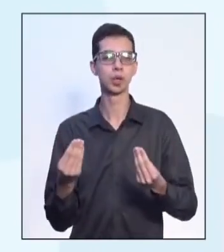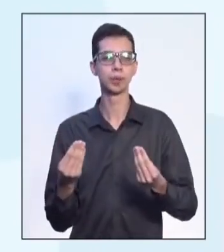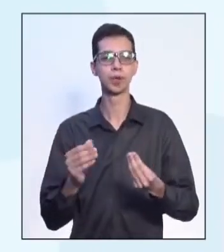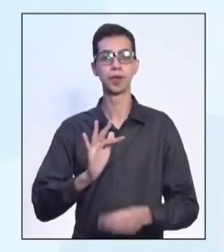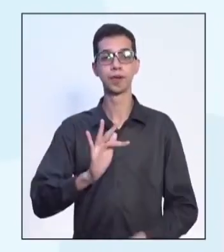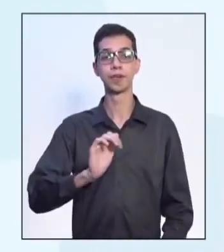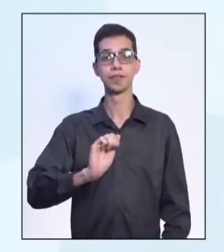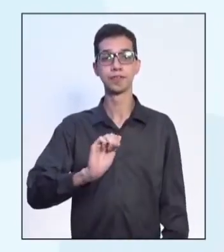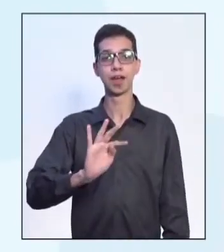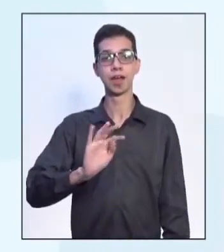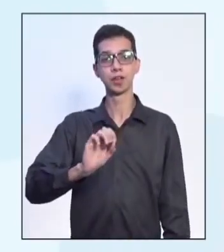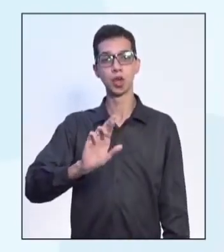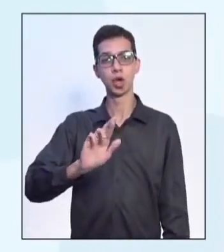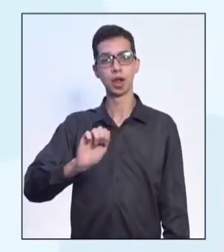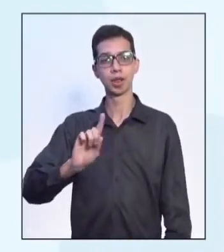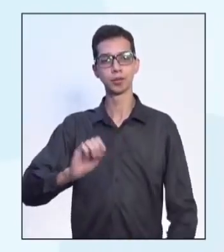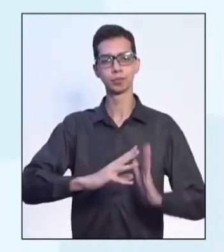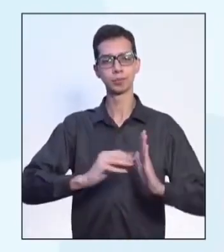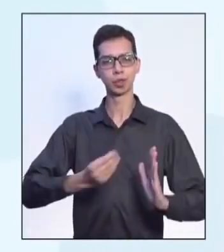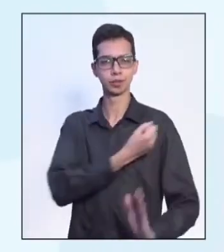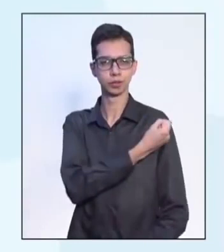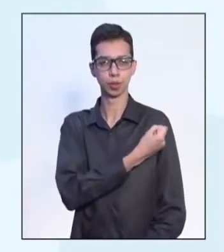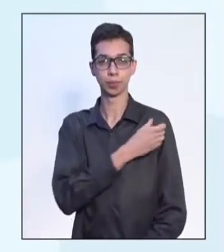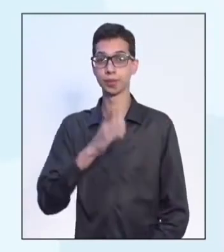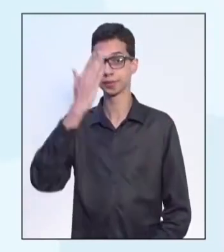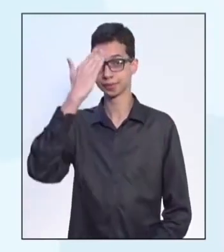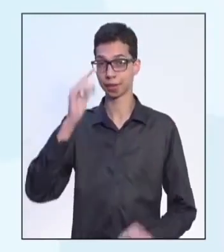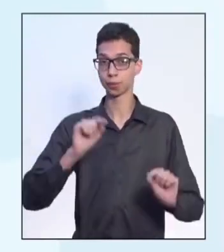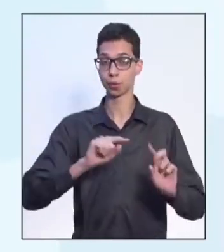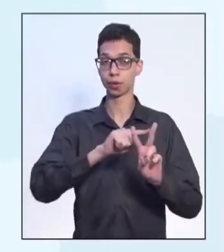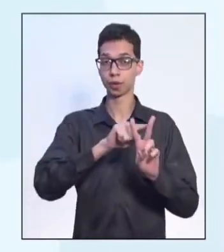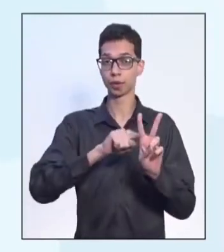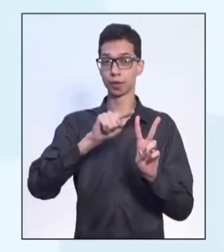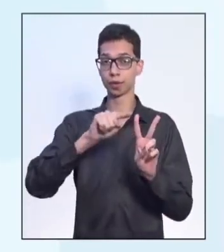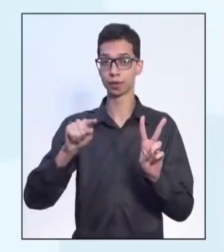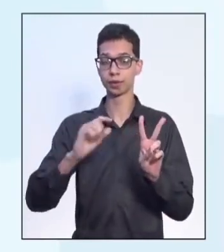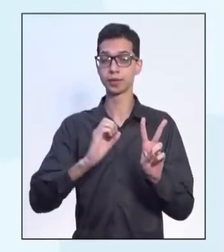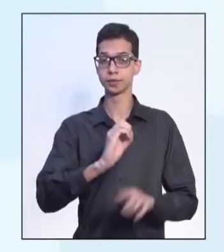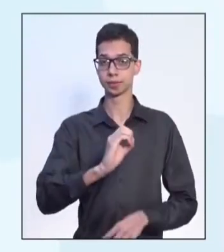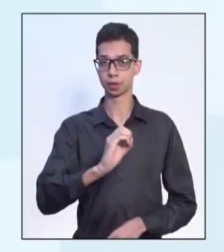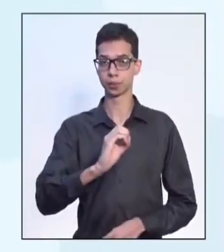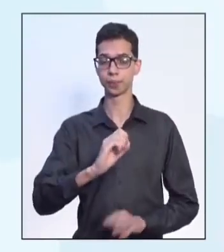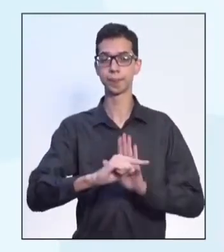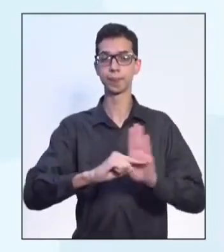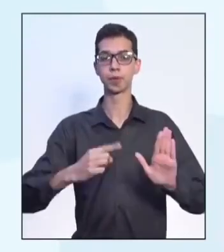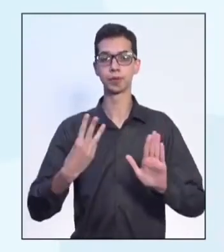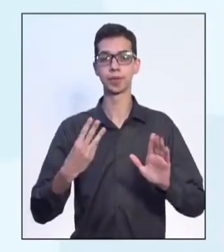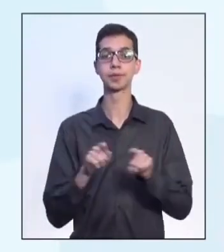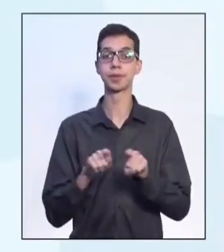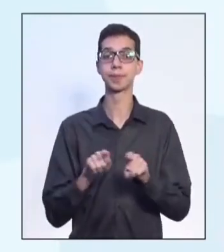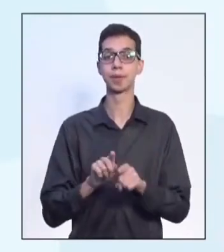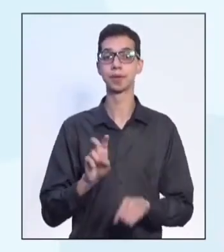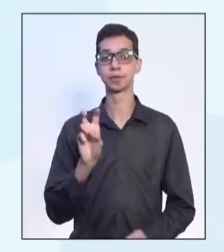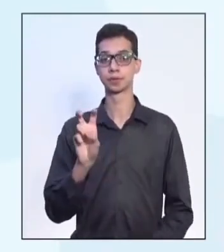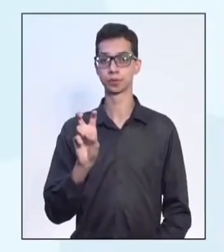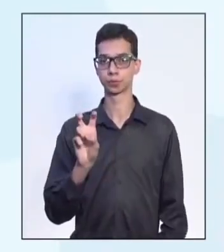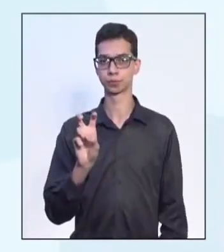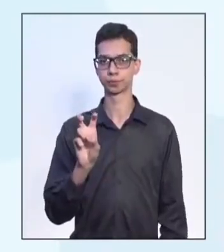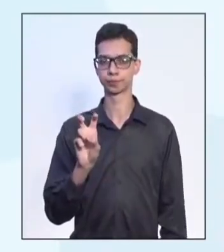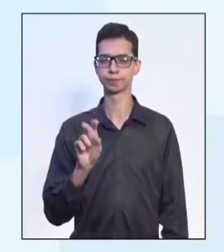suas raízes são 0, menos 3 e 5. Então, por favor, comigo aqui na